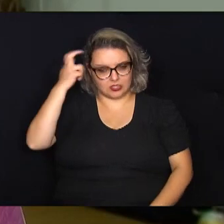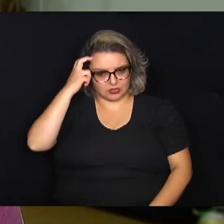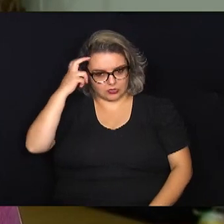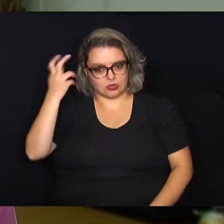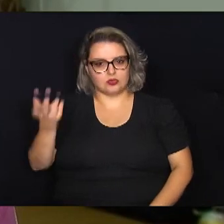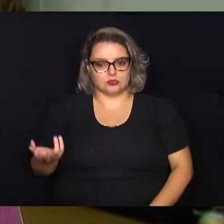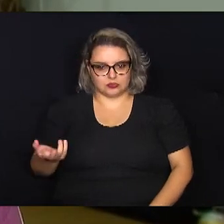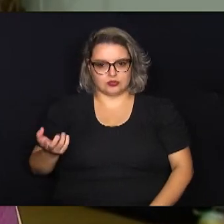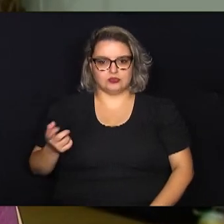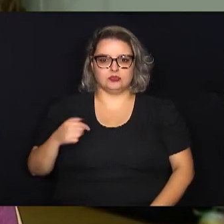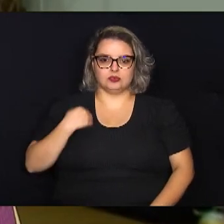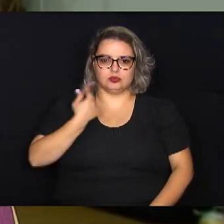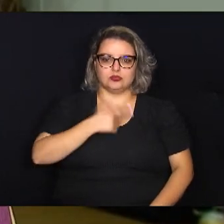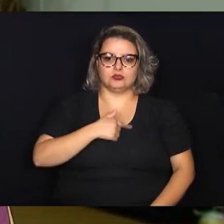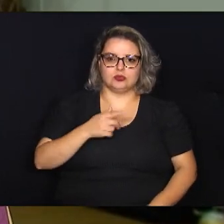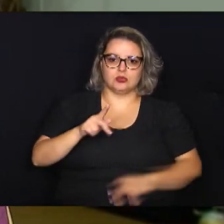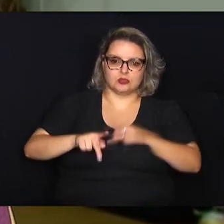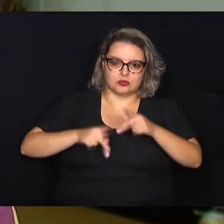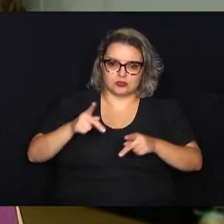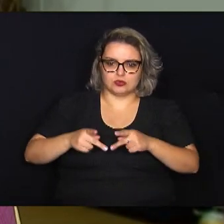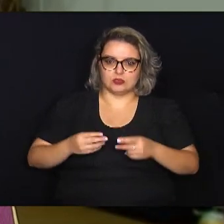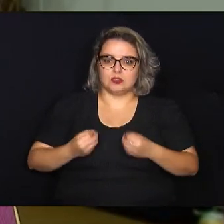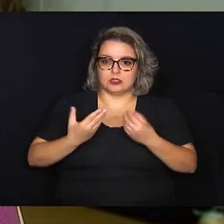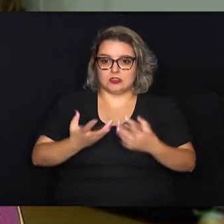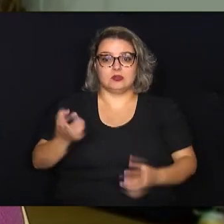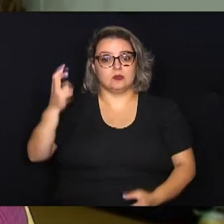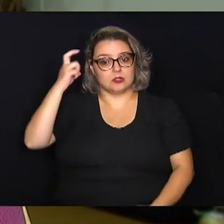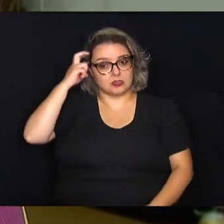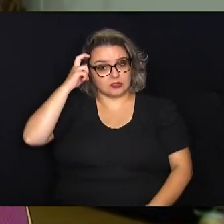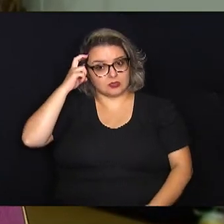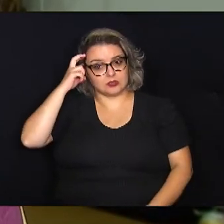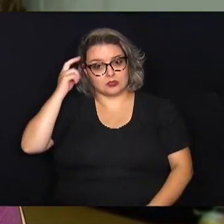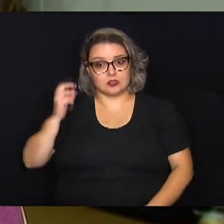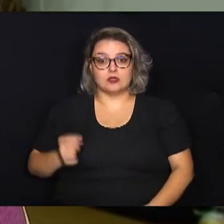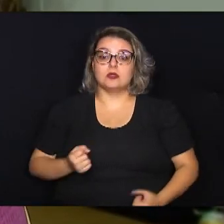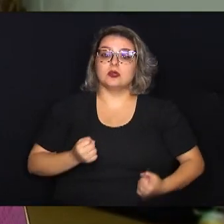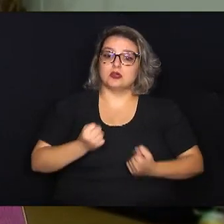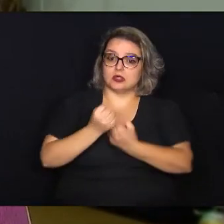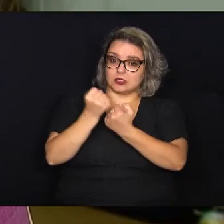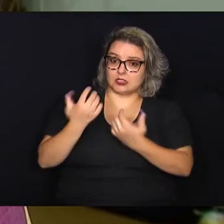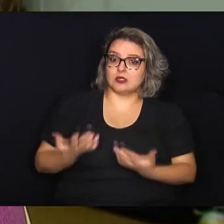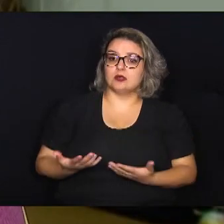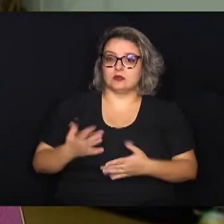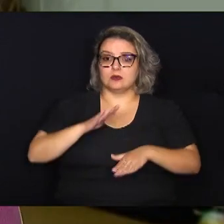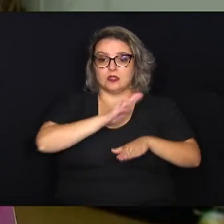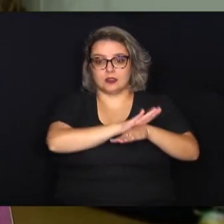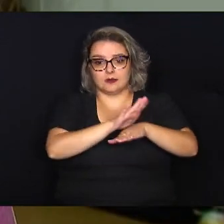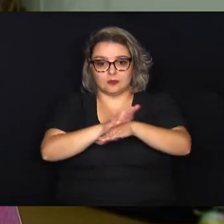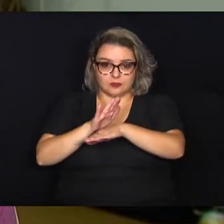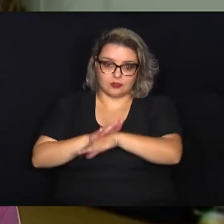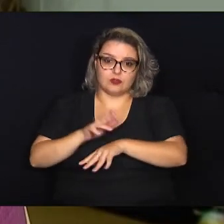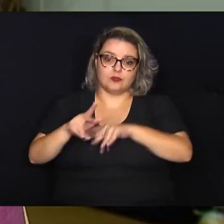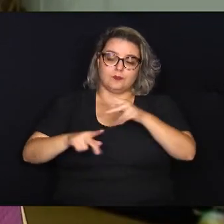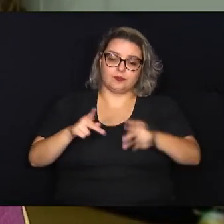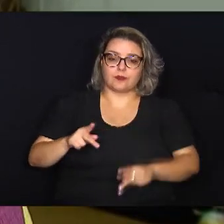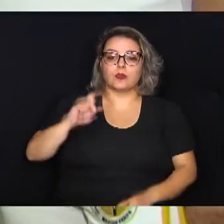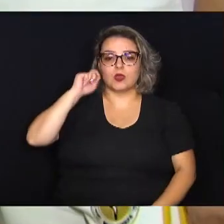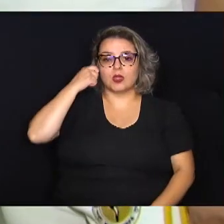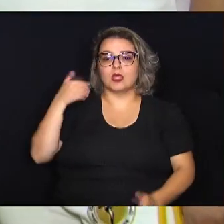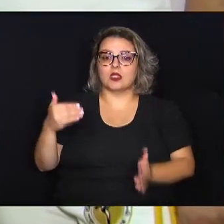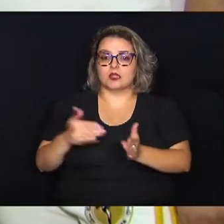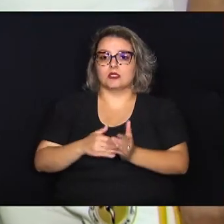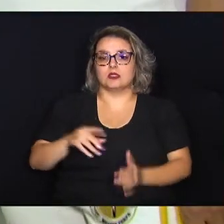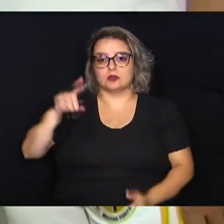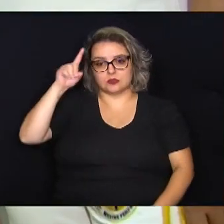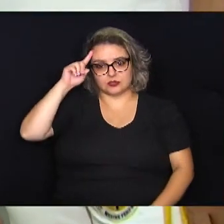povo trouxe essa cultura e que muito apoia e que muito ajuda o povo negro até os dias de hoje.